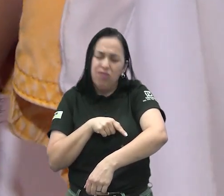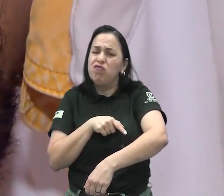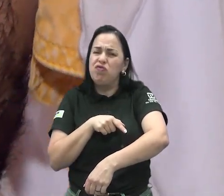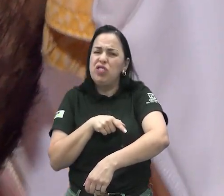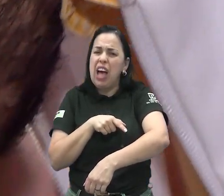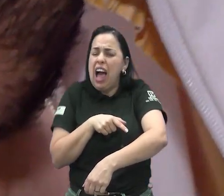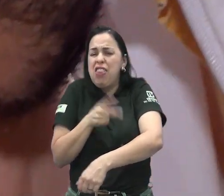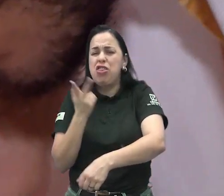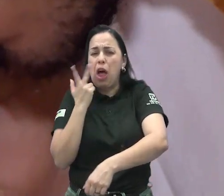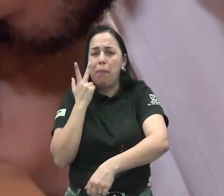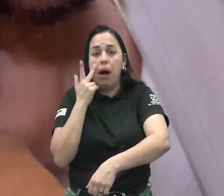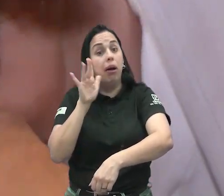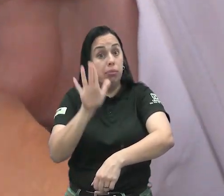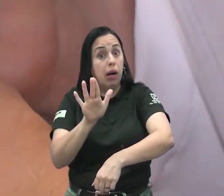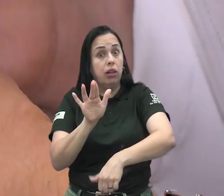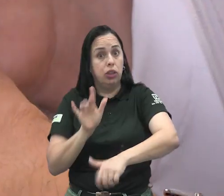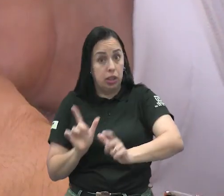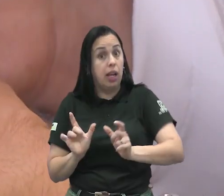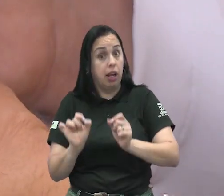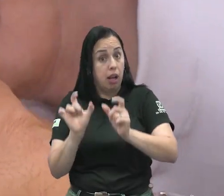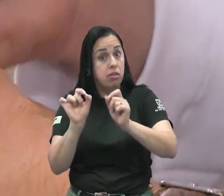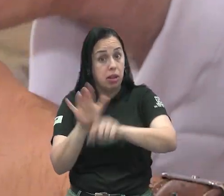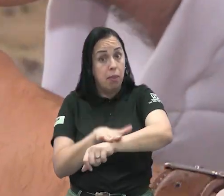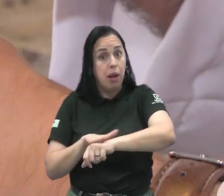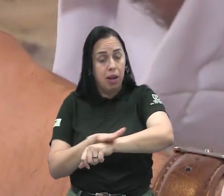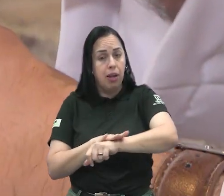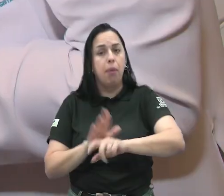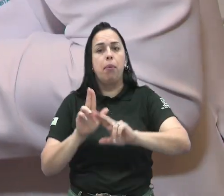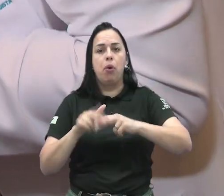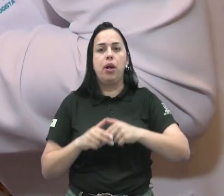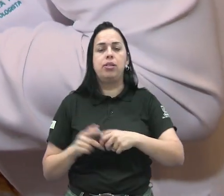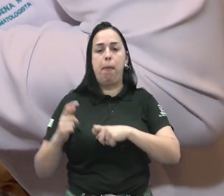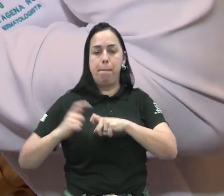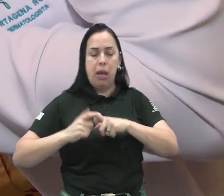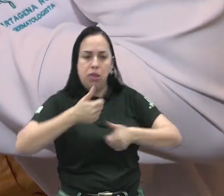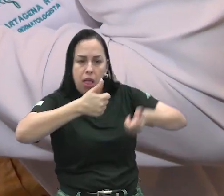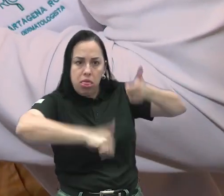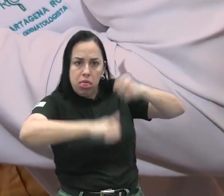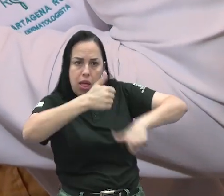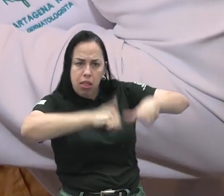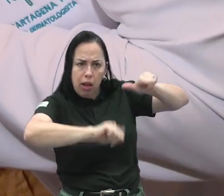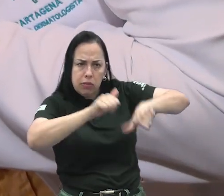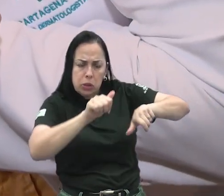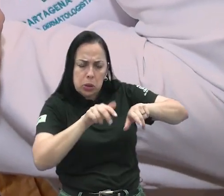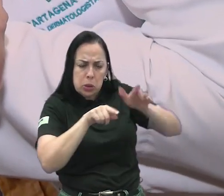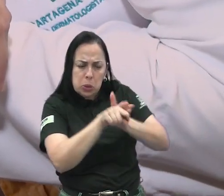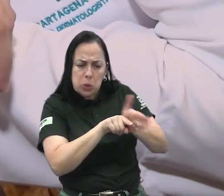parecem ser inofensivas, podem ser câncer de pele. Uma avaliação como